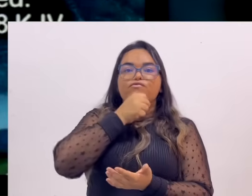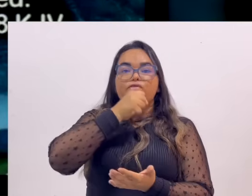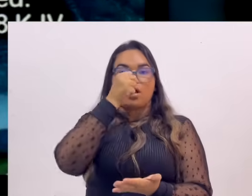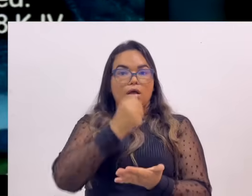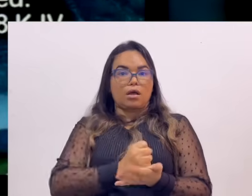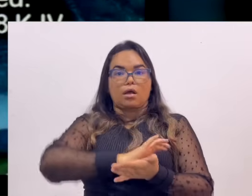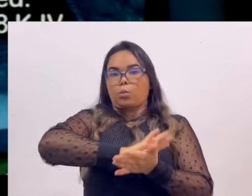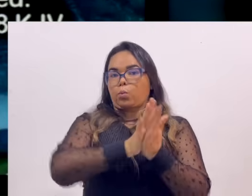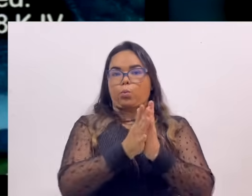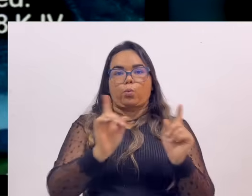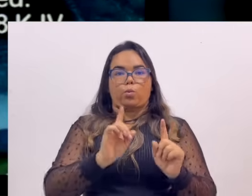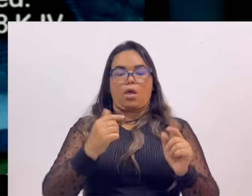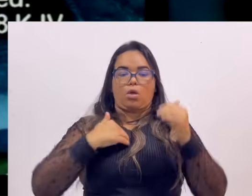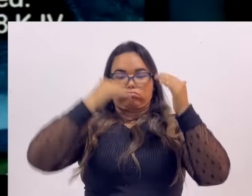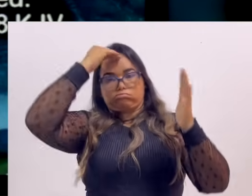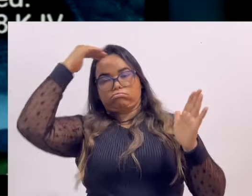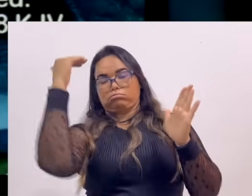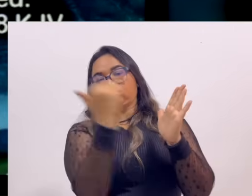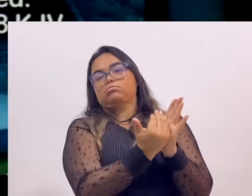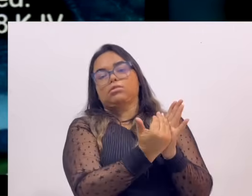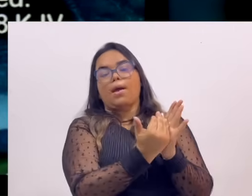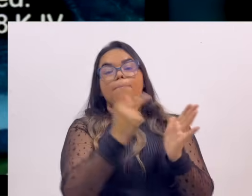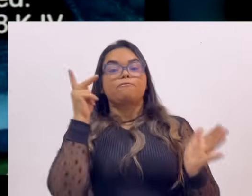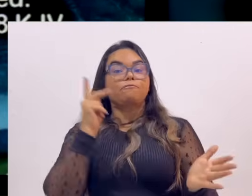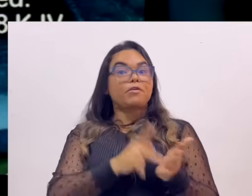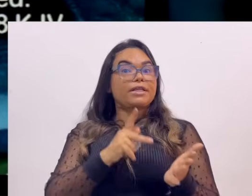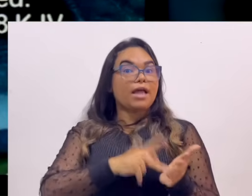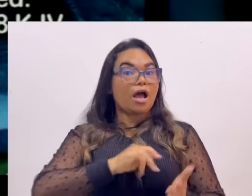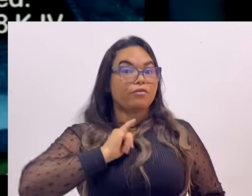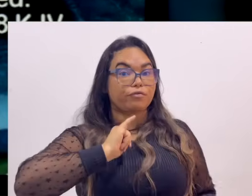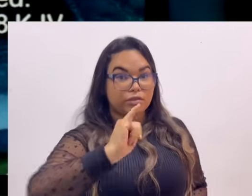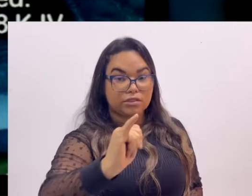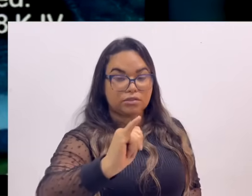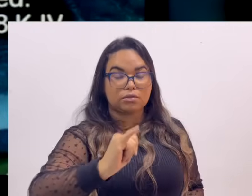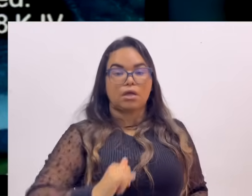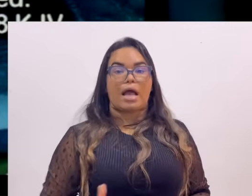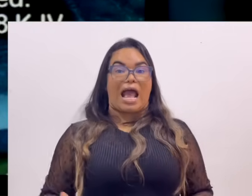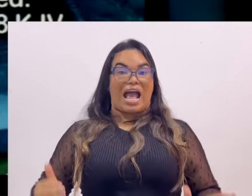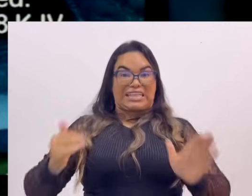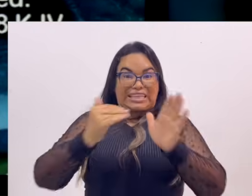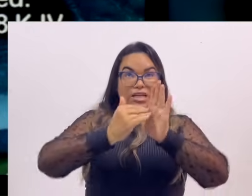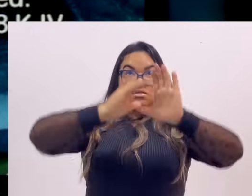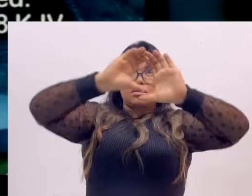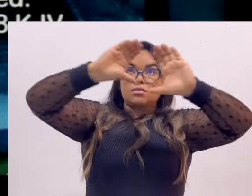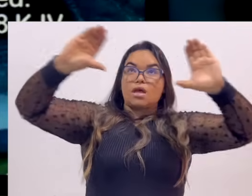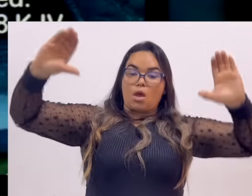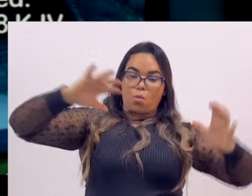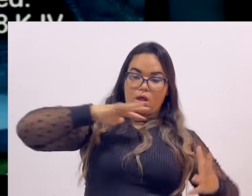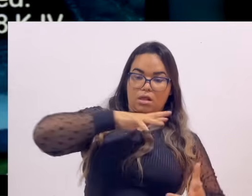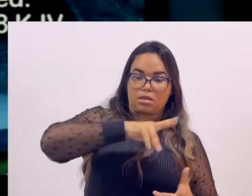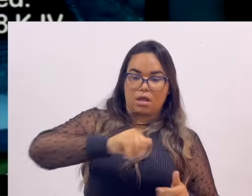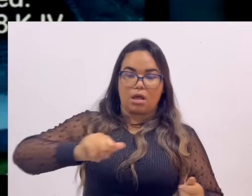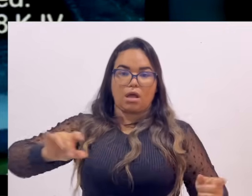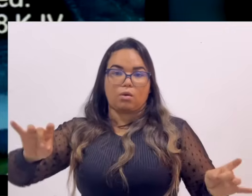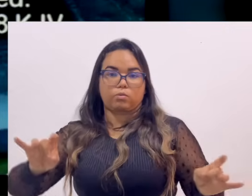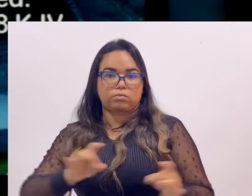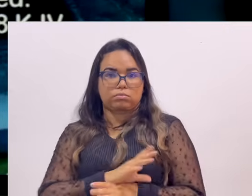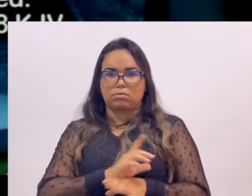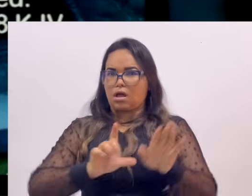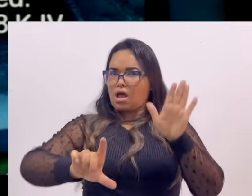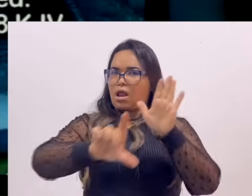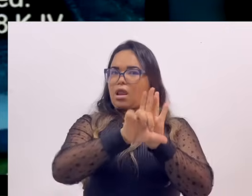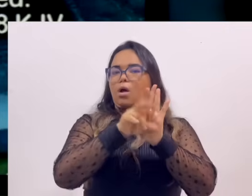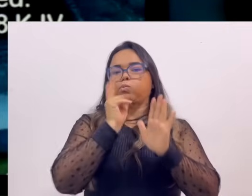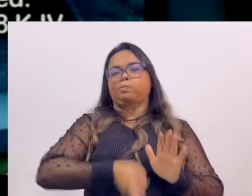não vim destruir, mas cumprir. Porque em verdade vos digo que até que o céu e a terra passem, nem um